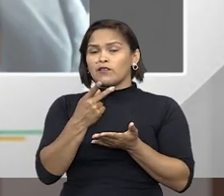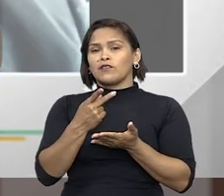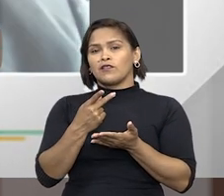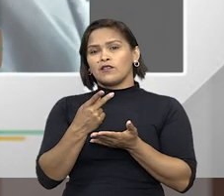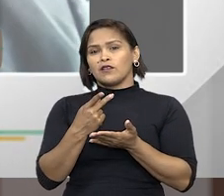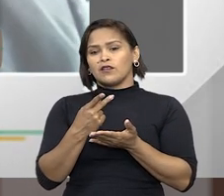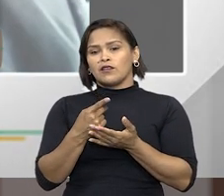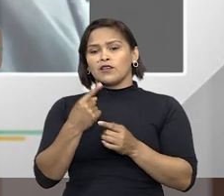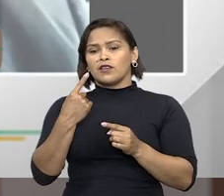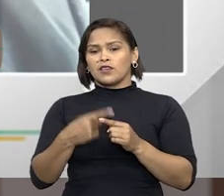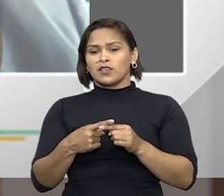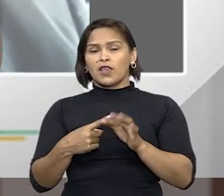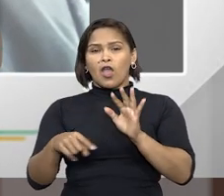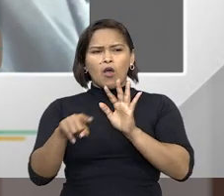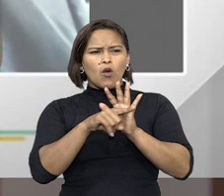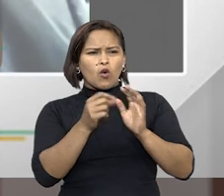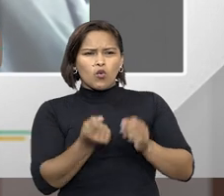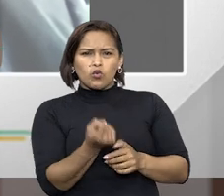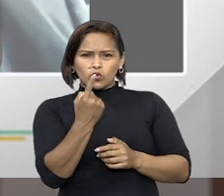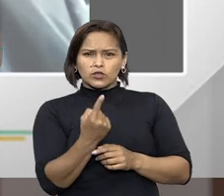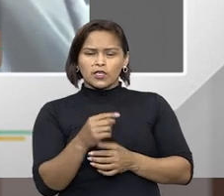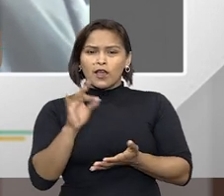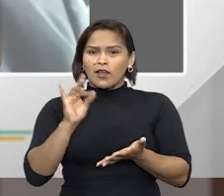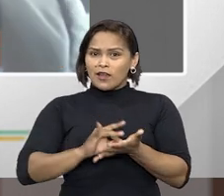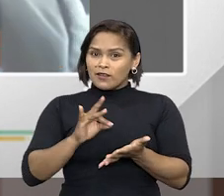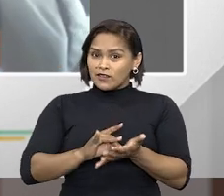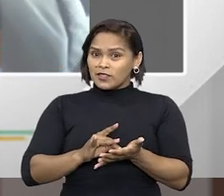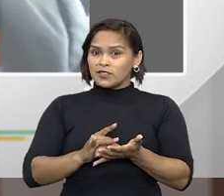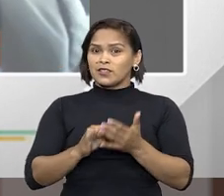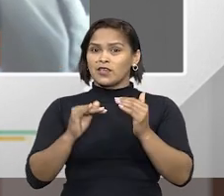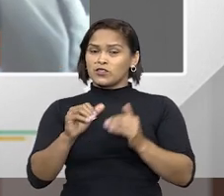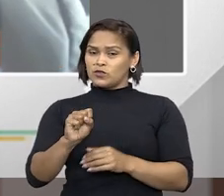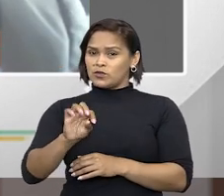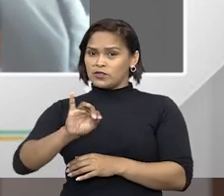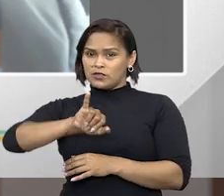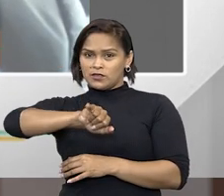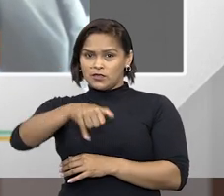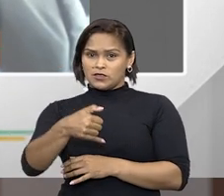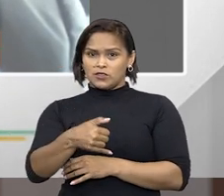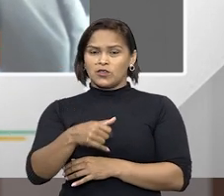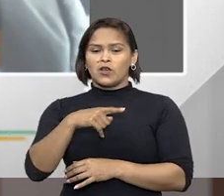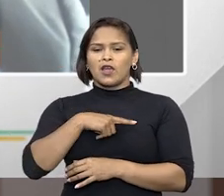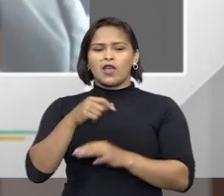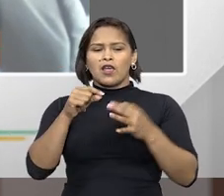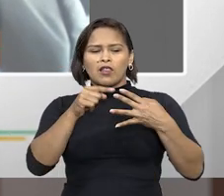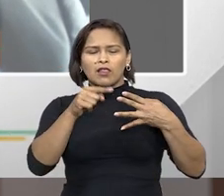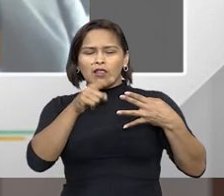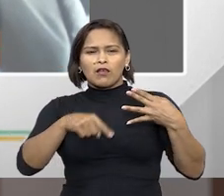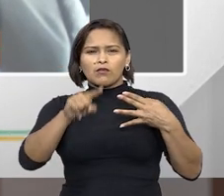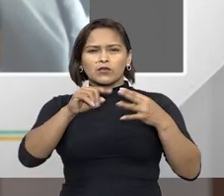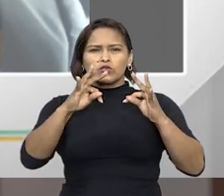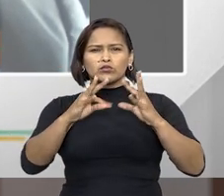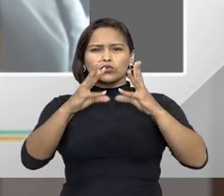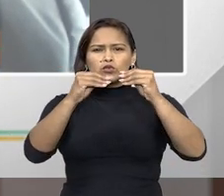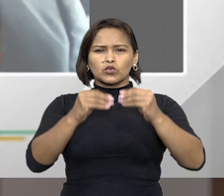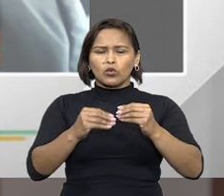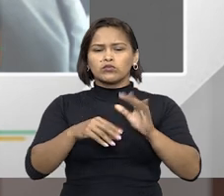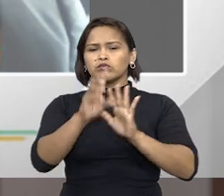inegável, né? Na verdade, o Superior Tribunal de Justiça, ele delibera sobre todo o direito